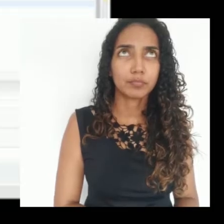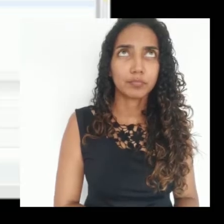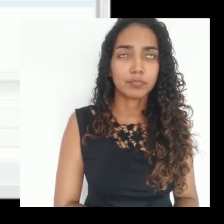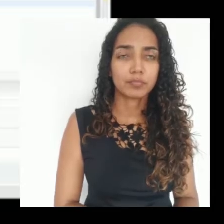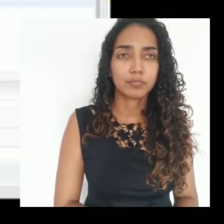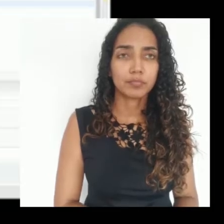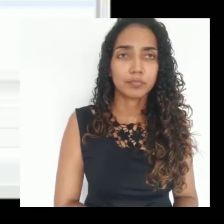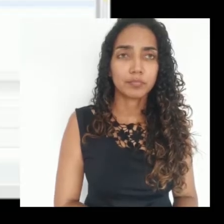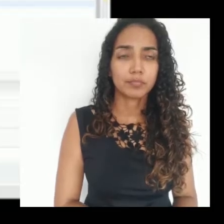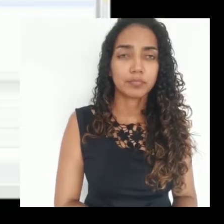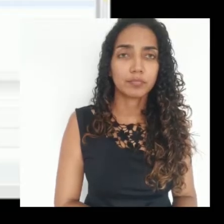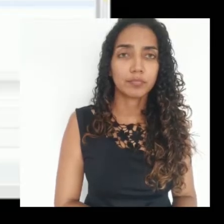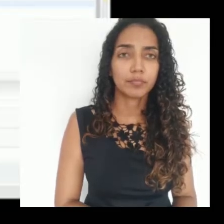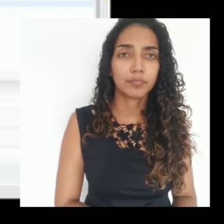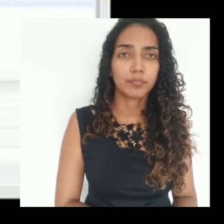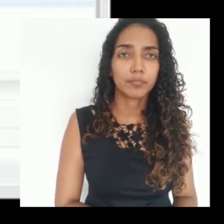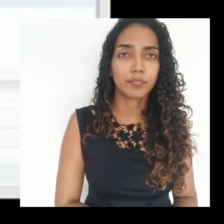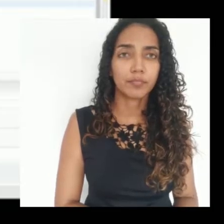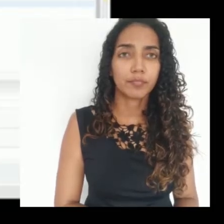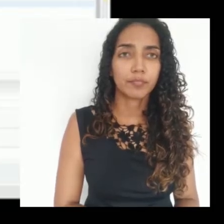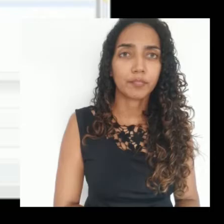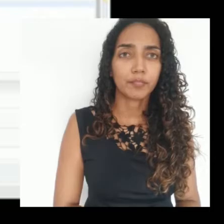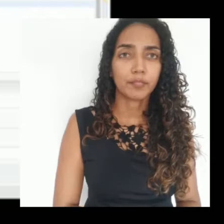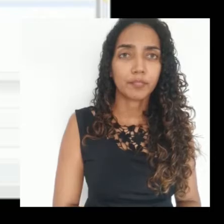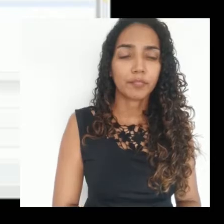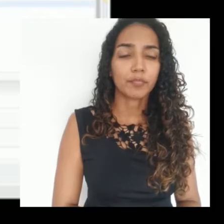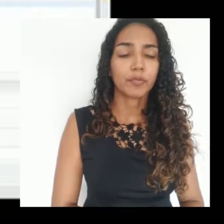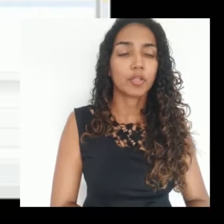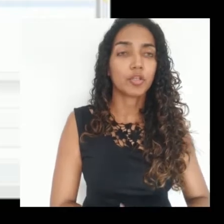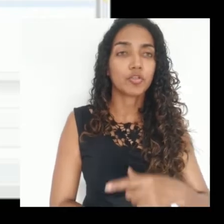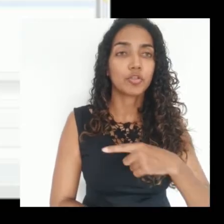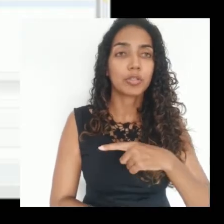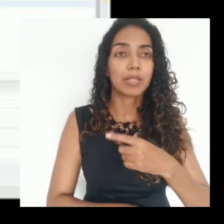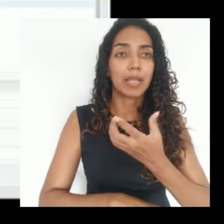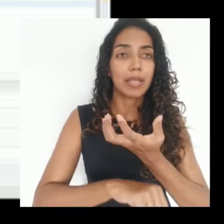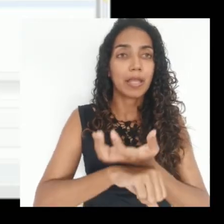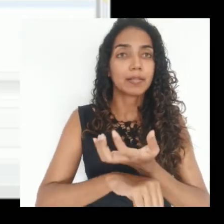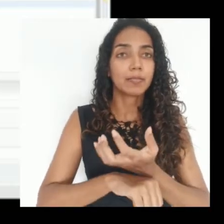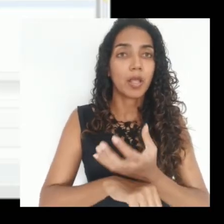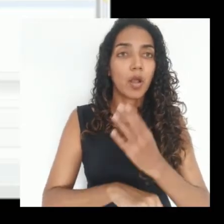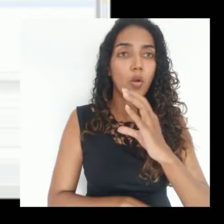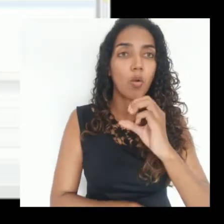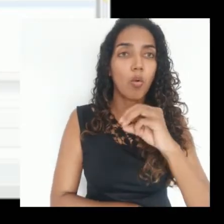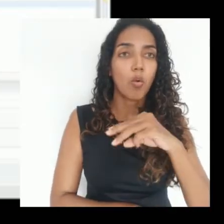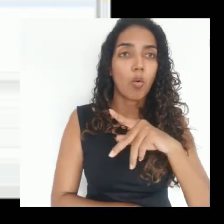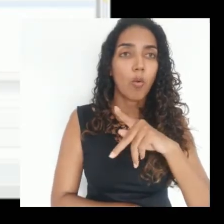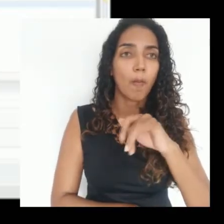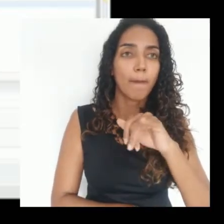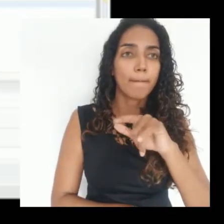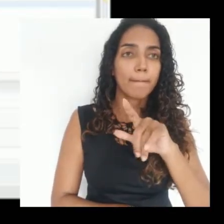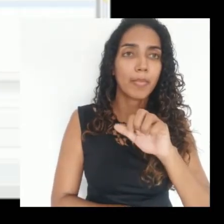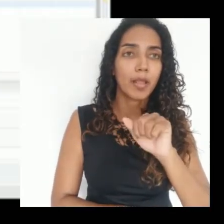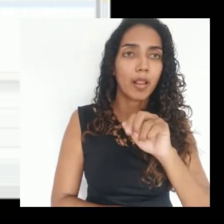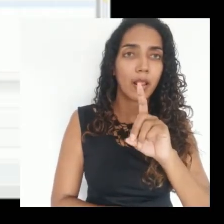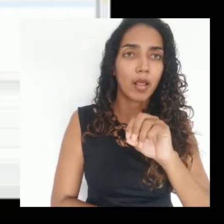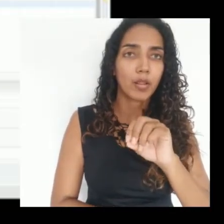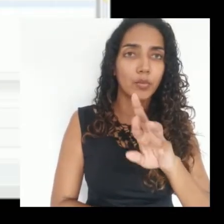a disciplina de compiladores, por exemplo. Vai estar aqui